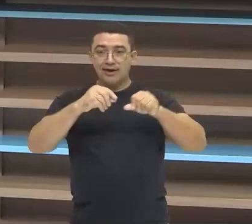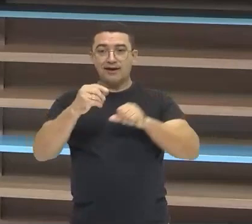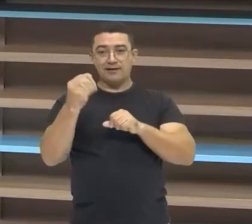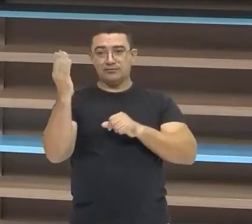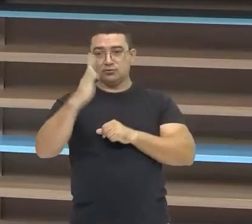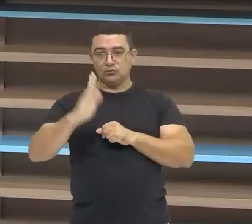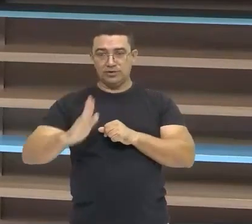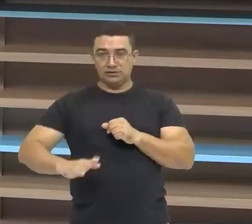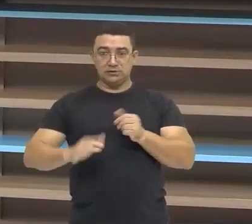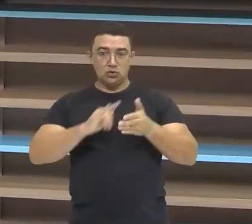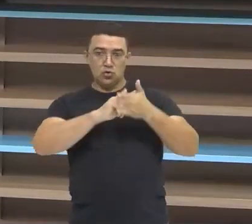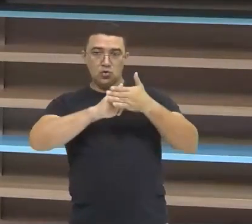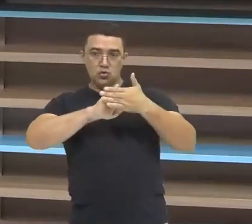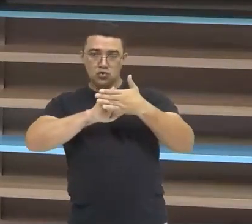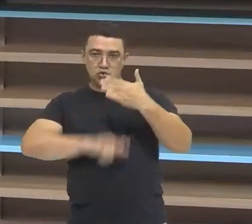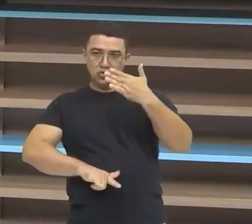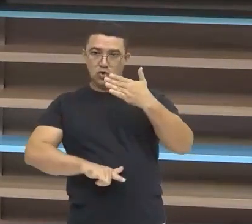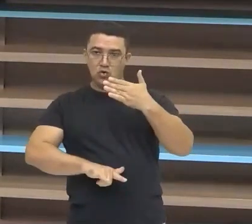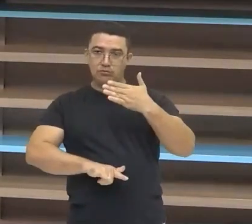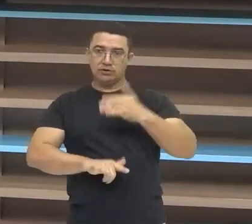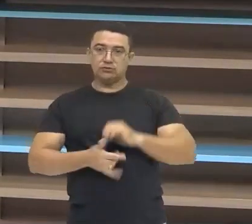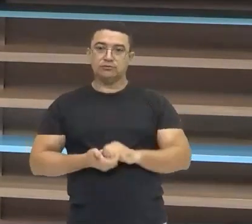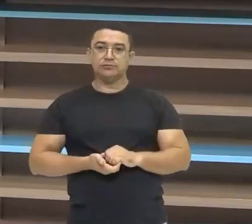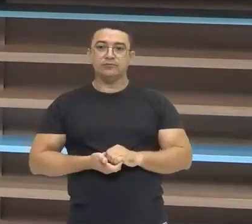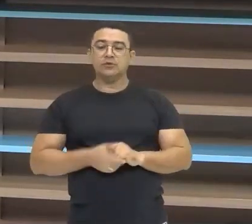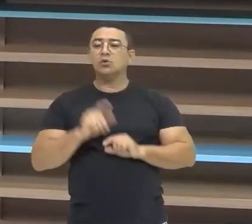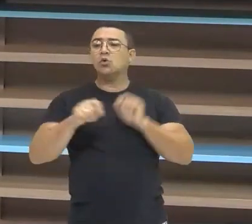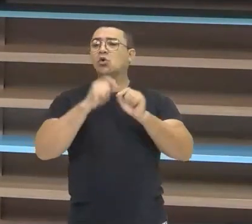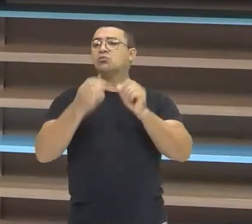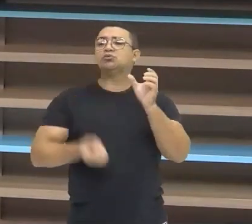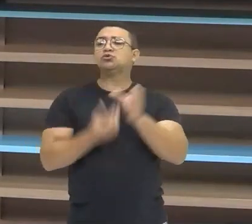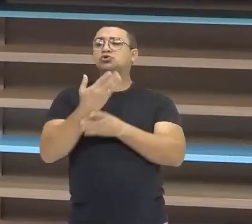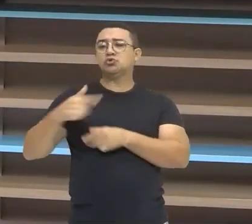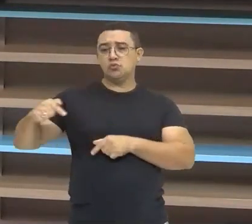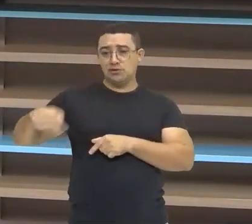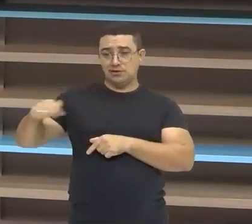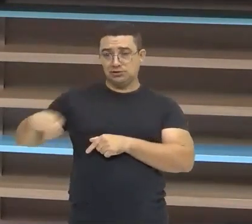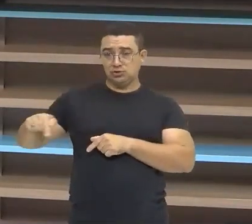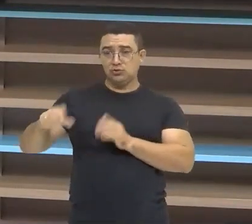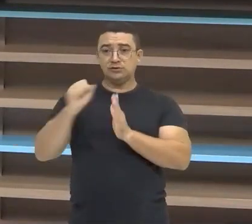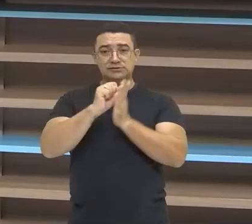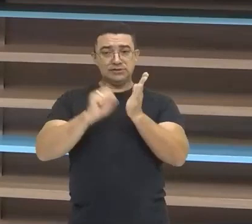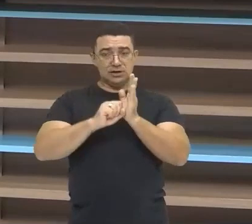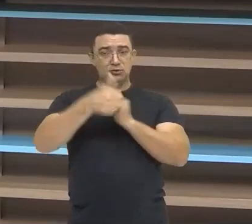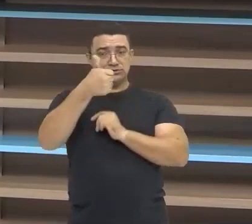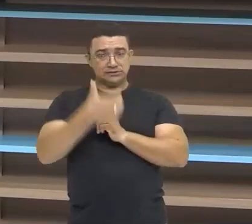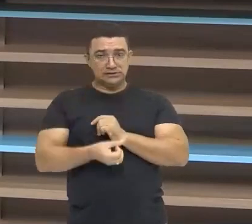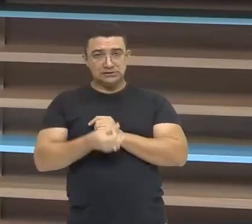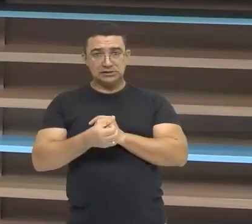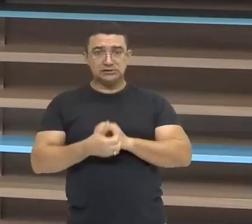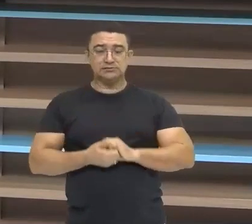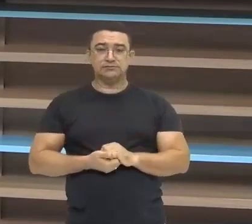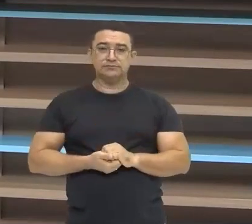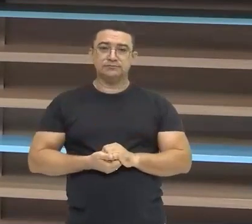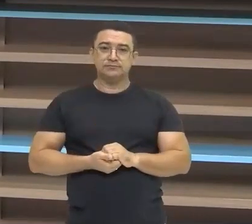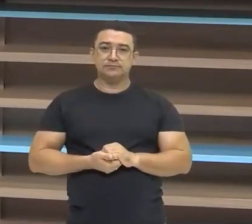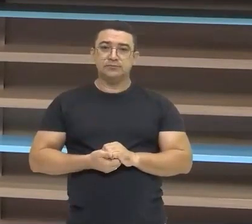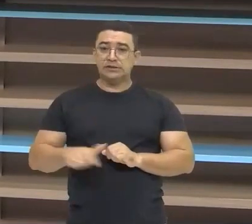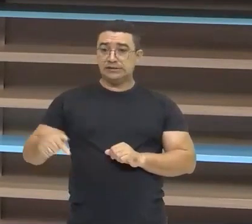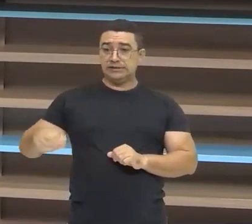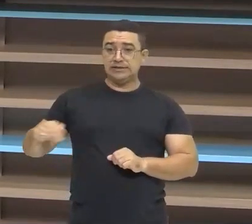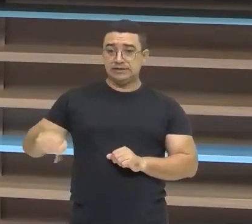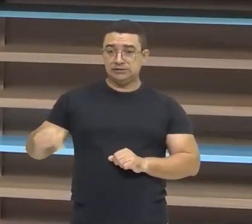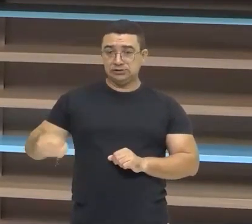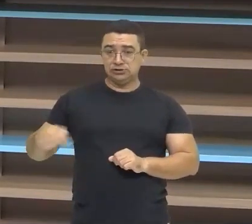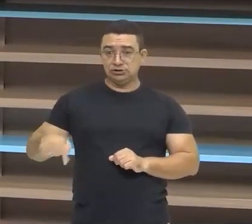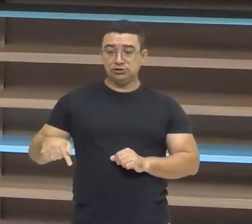isso? Outra coisa importante, quando é que se dá o quinhentismo? No século XVI, certo? Corresponde a quê, gente,